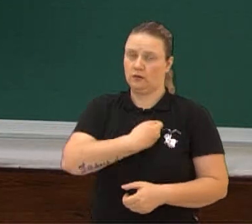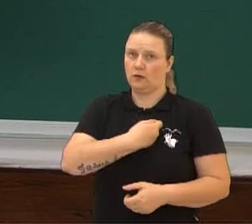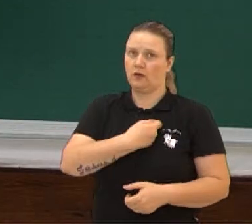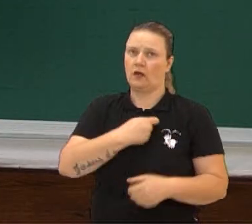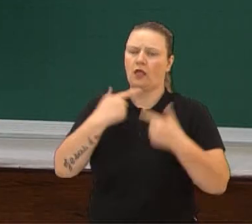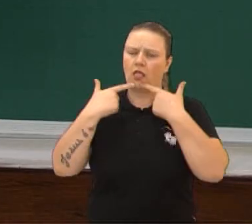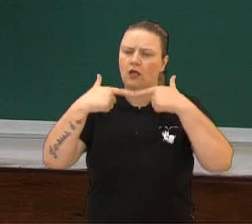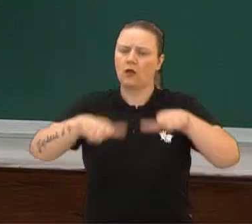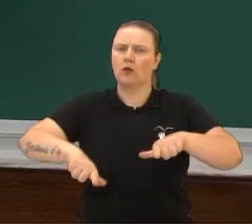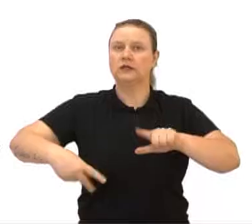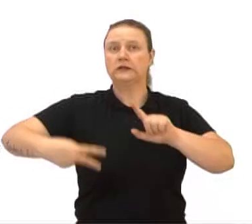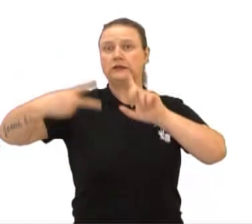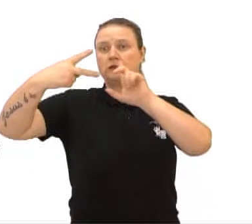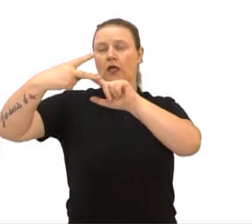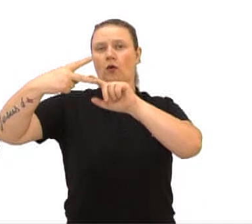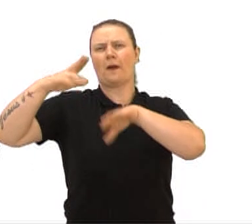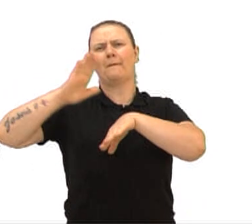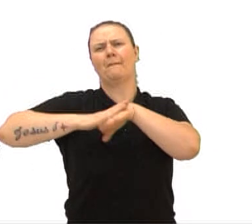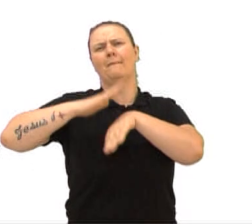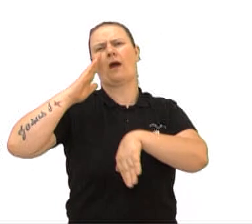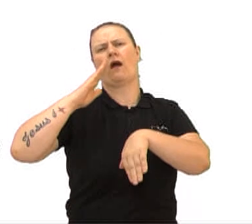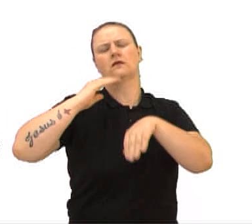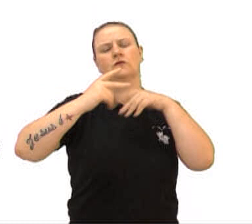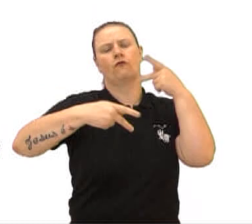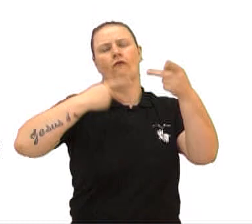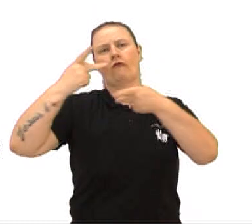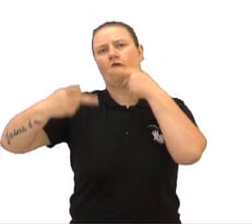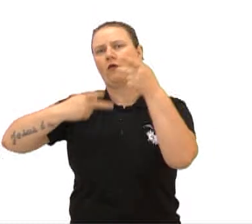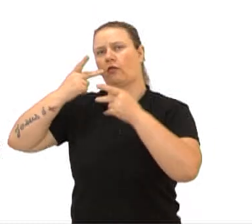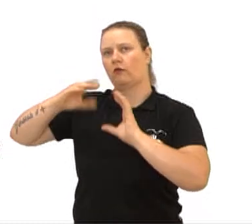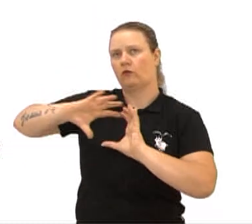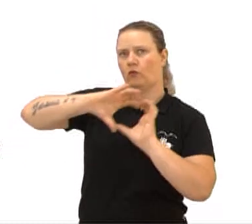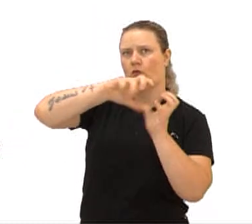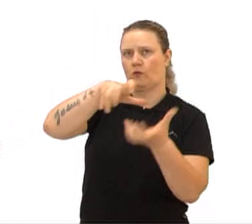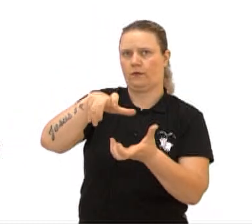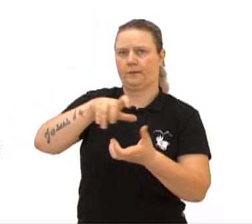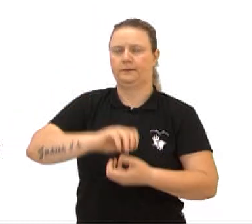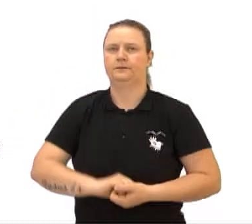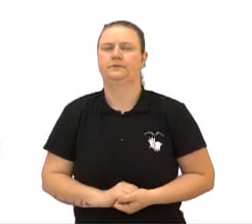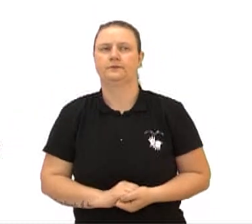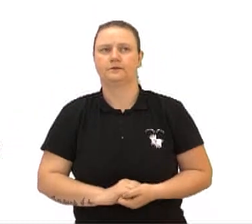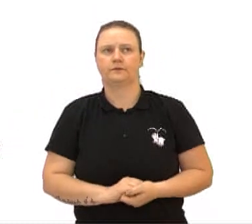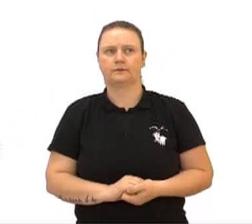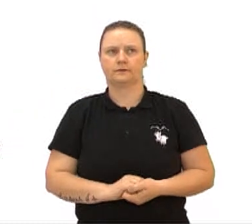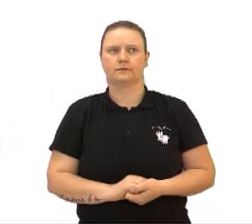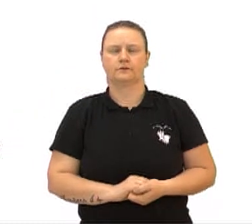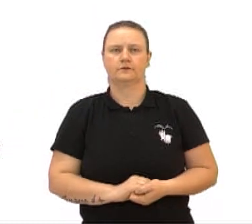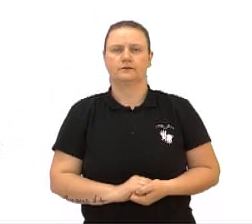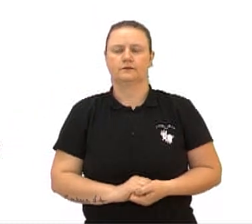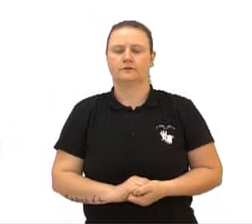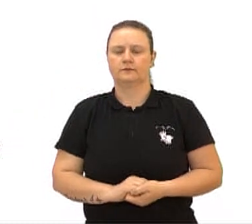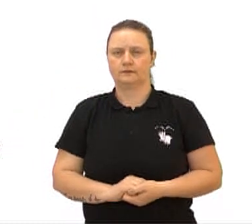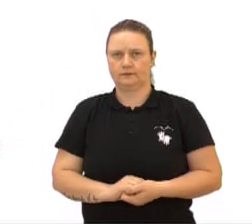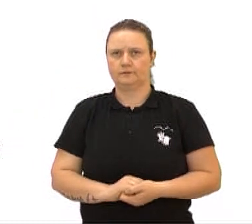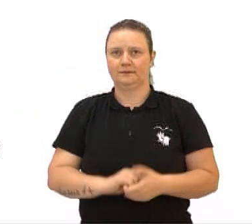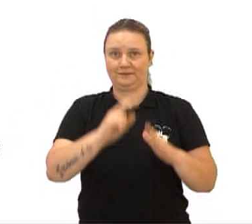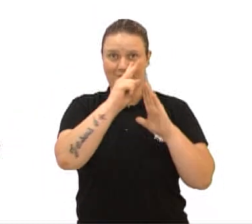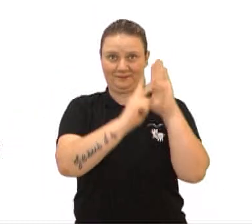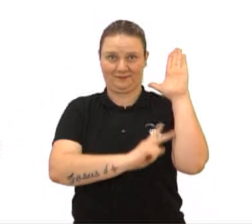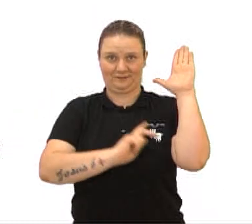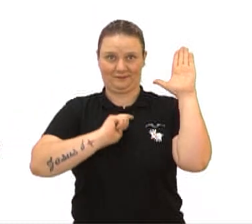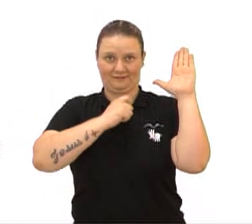falada do mundo. Muitas pessoas creem que el español solamente se habla en Europa, na Espanha e en